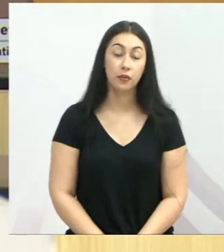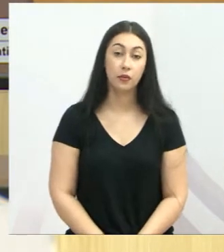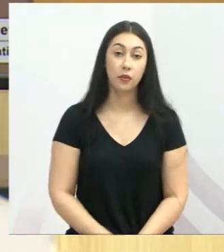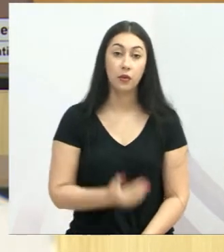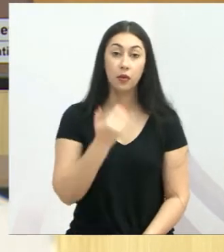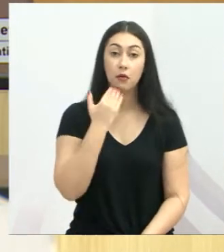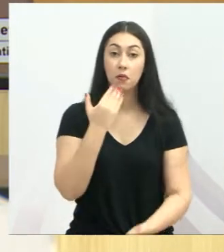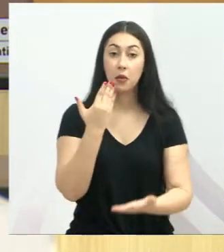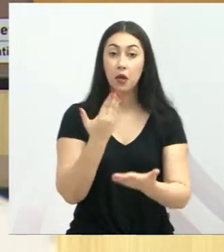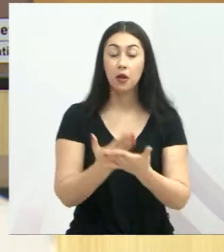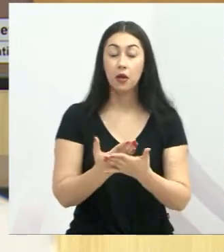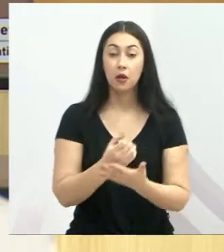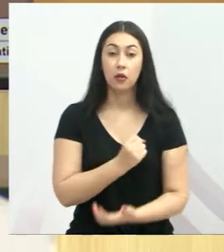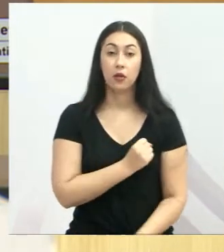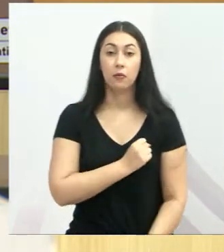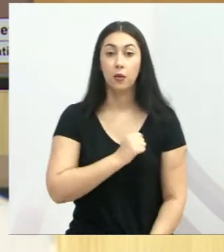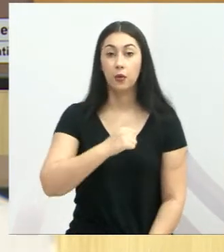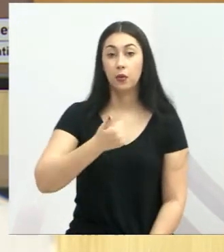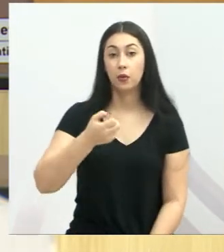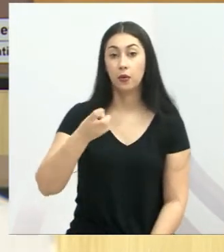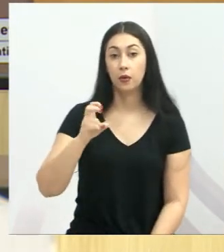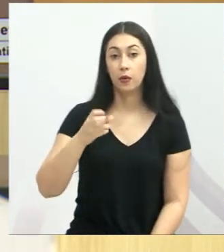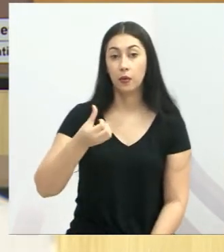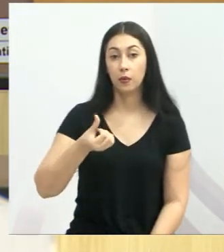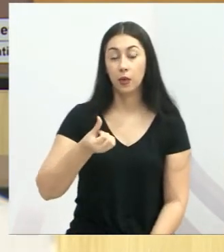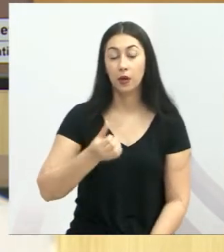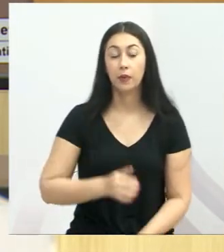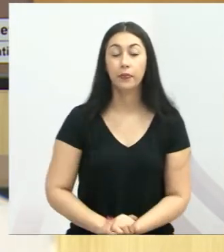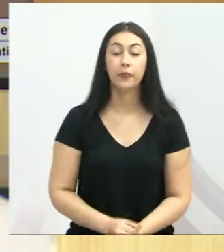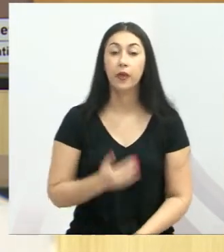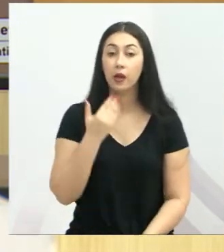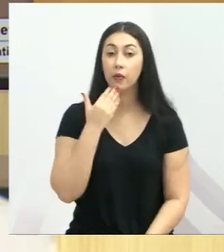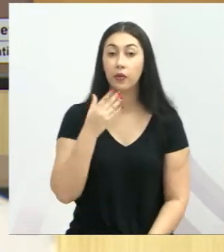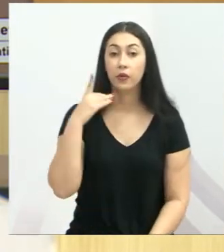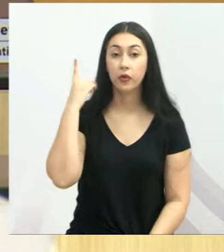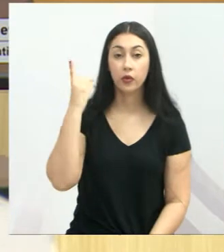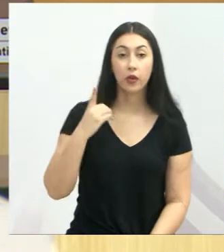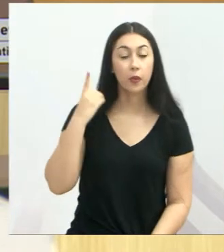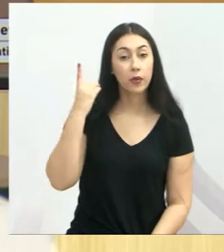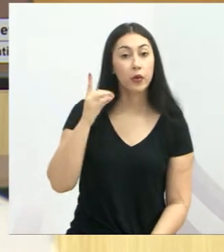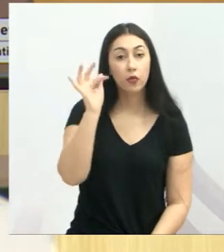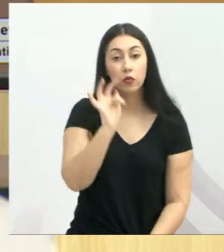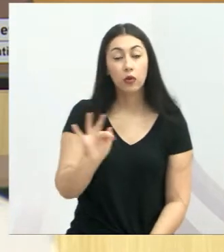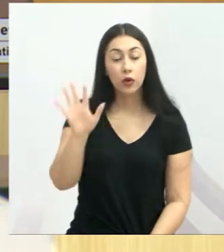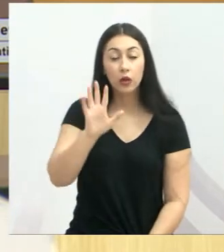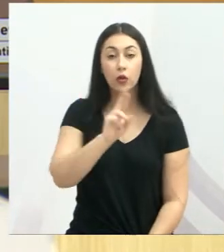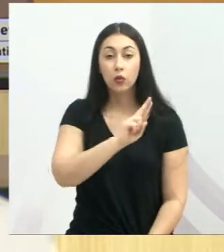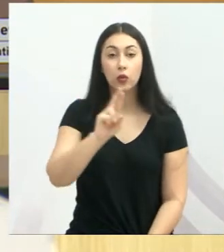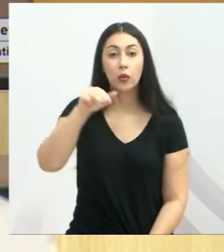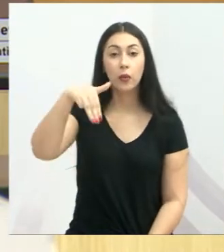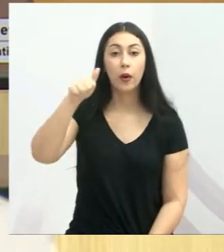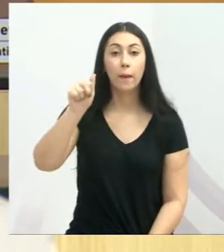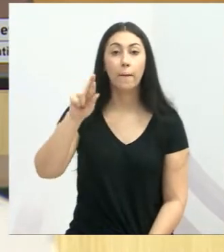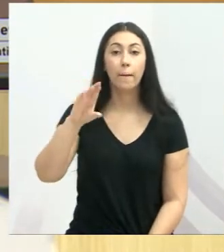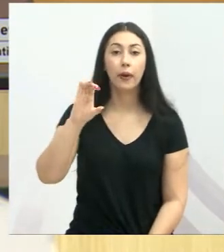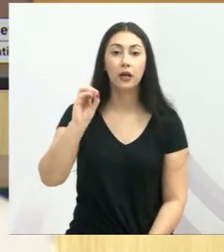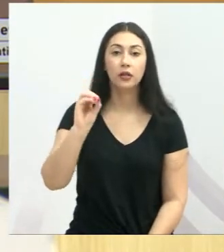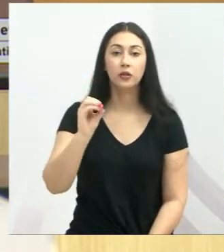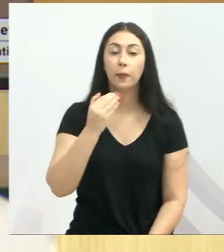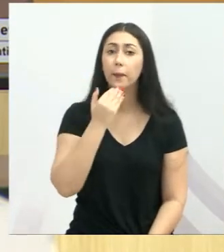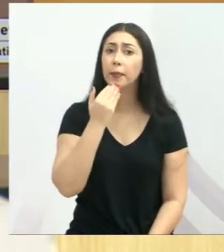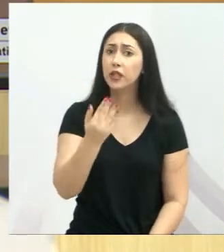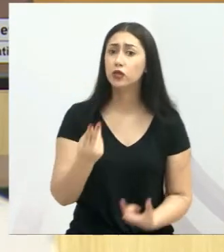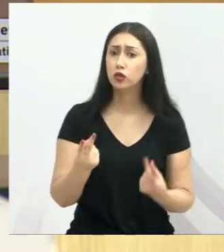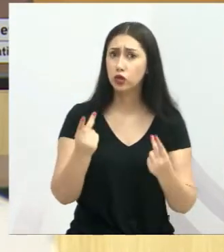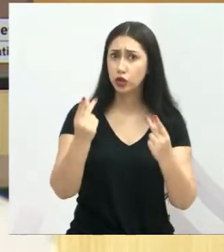Requerimento 156, ao deputado federal Márcio Alvino, solicitando a destinação de